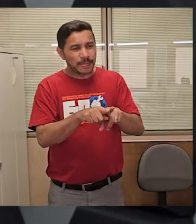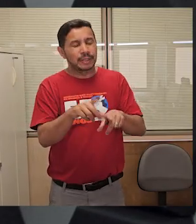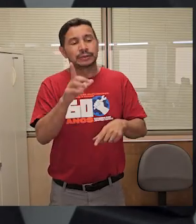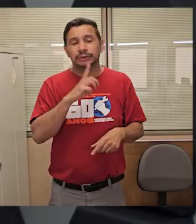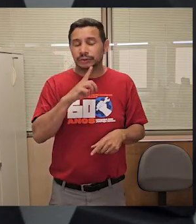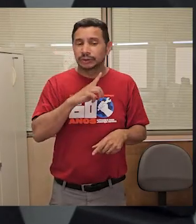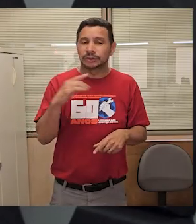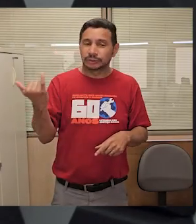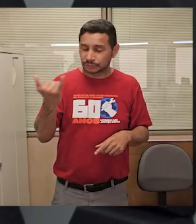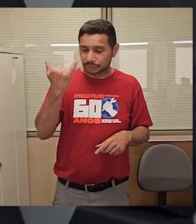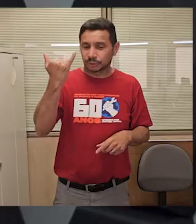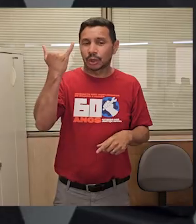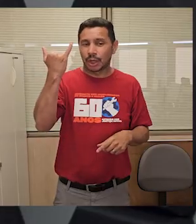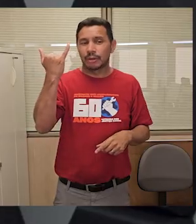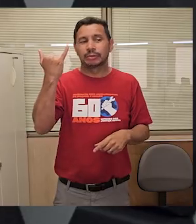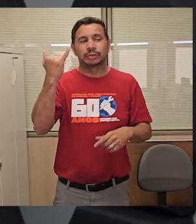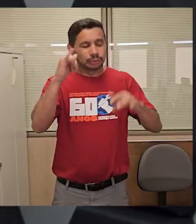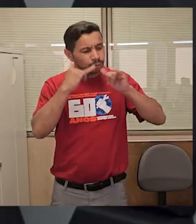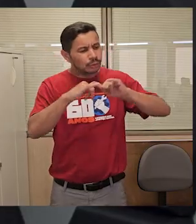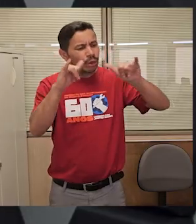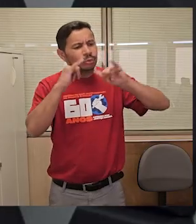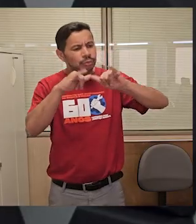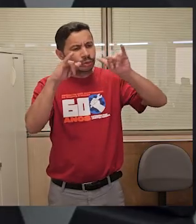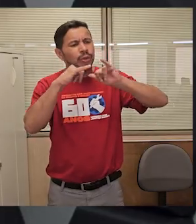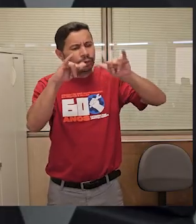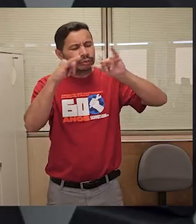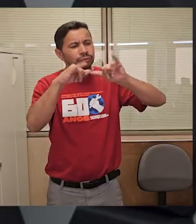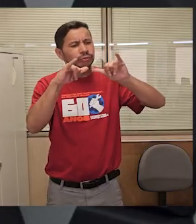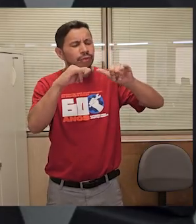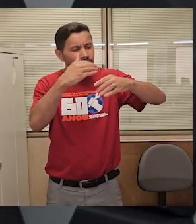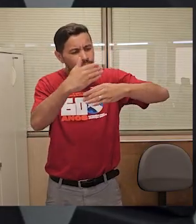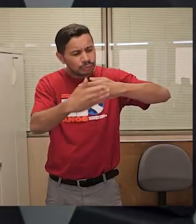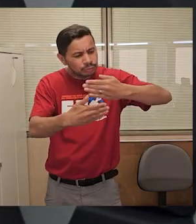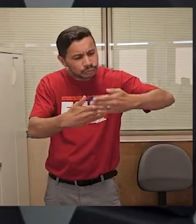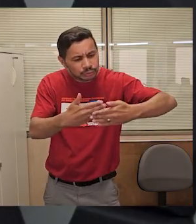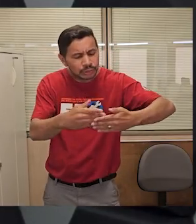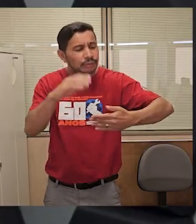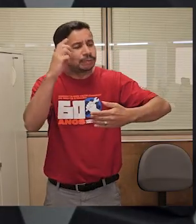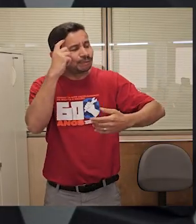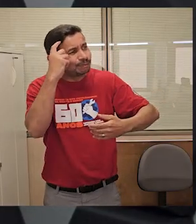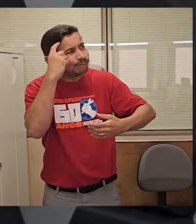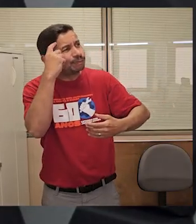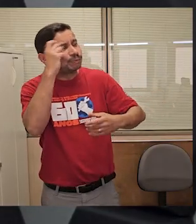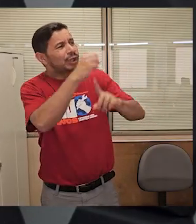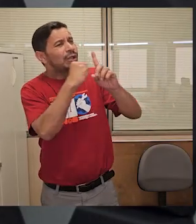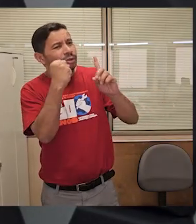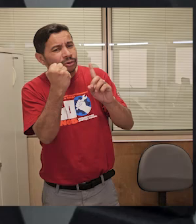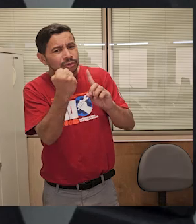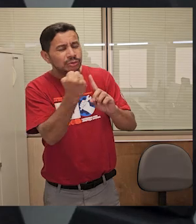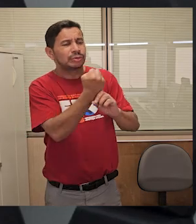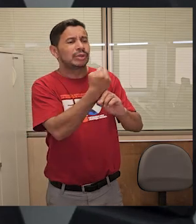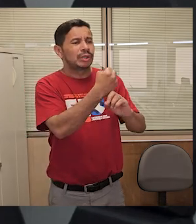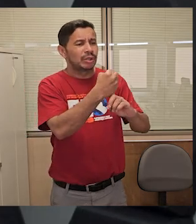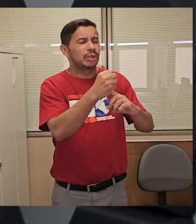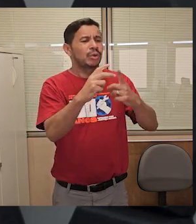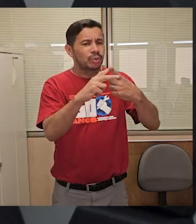tido um papel fundamental, não só na informação, mas também de construir, né, reflexões com a nossa sociedade, com a